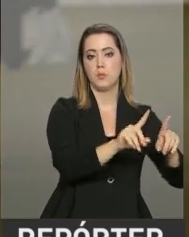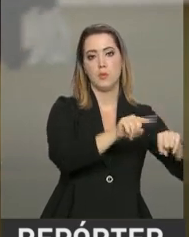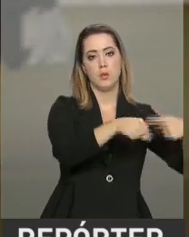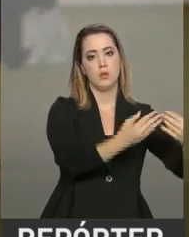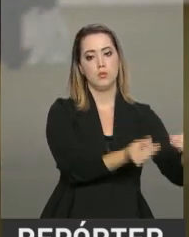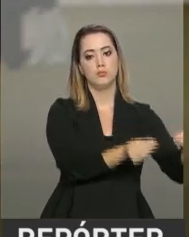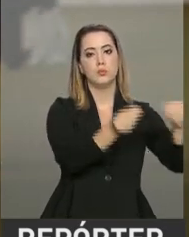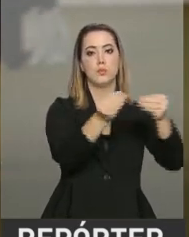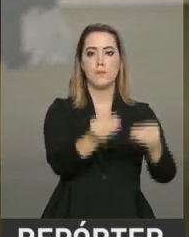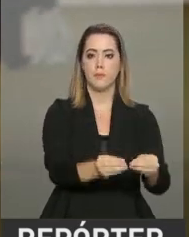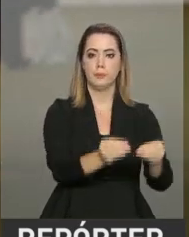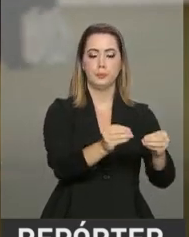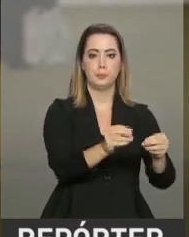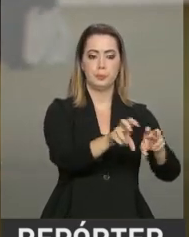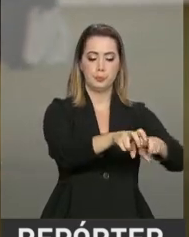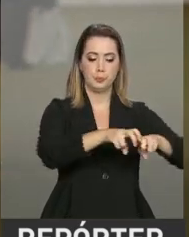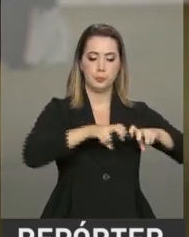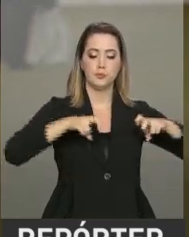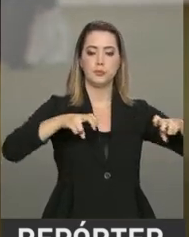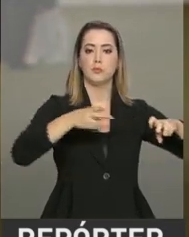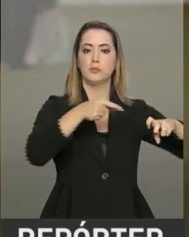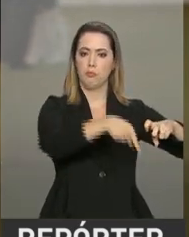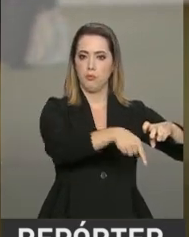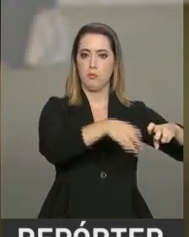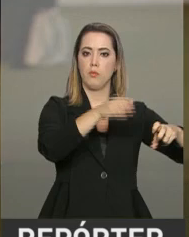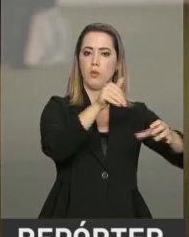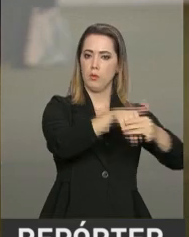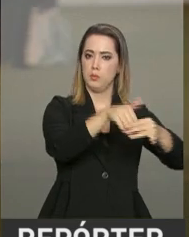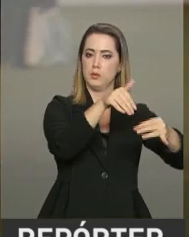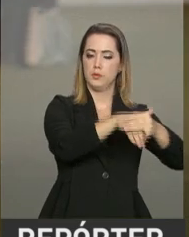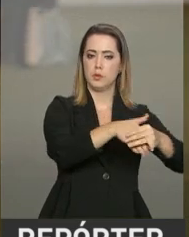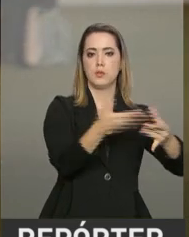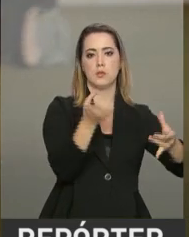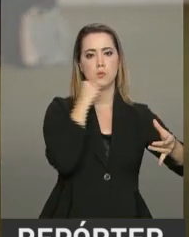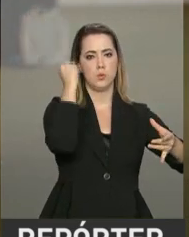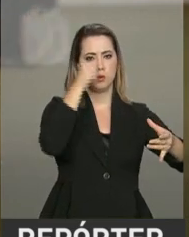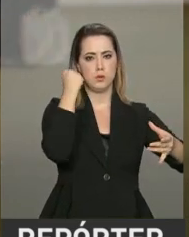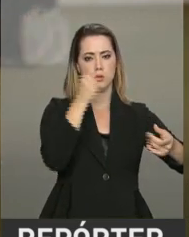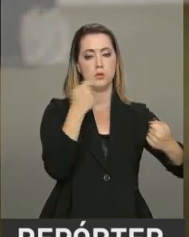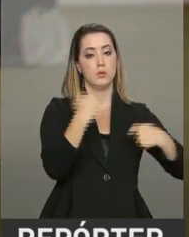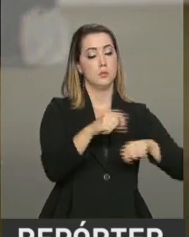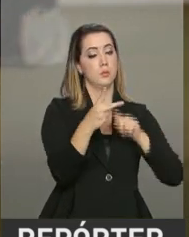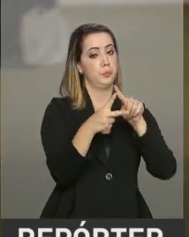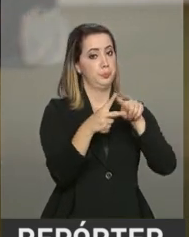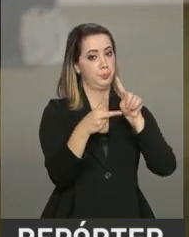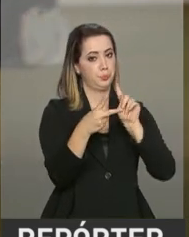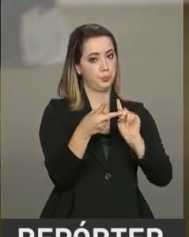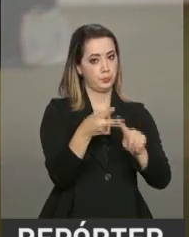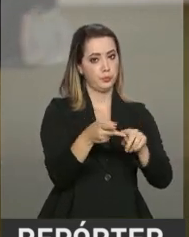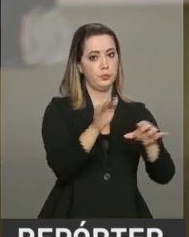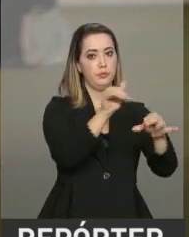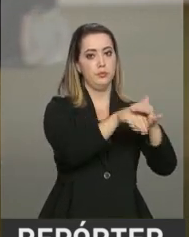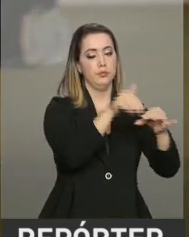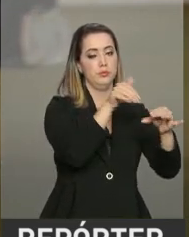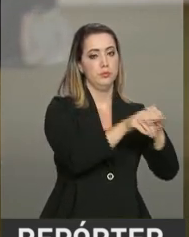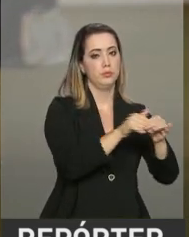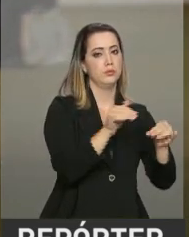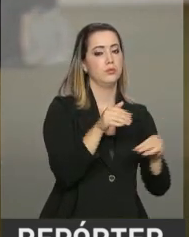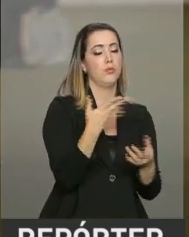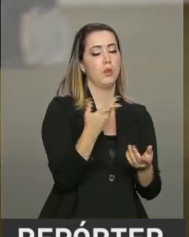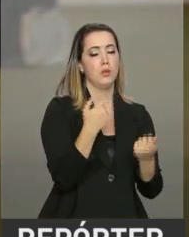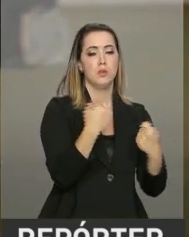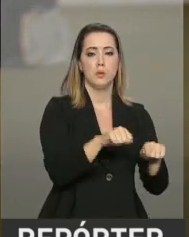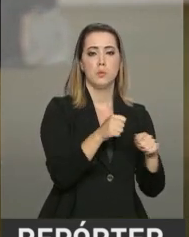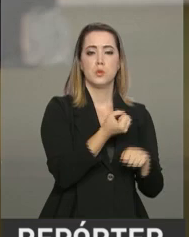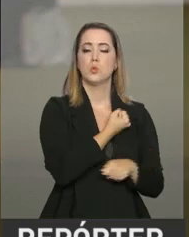depois segue para o plenário onde também são necessárias duas votações com maioria qualificada de voto